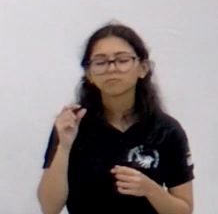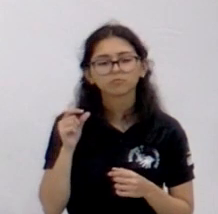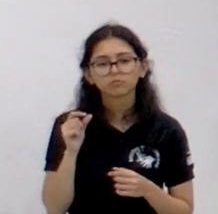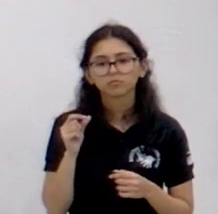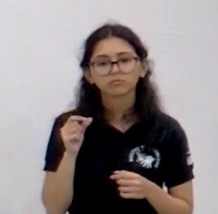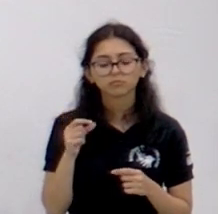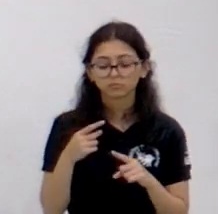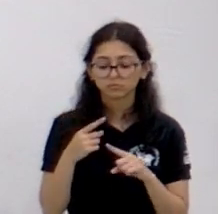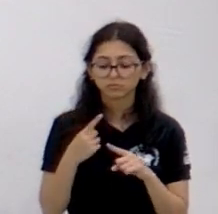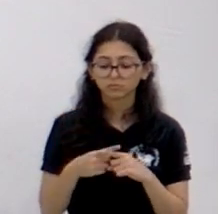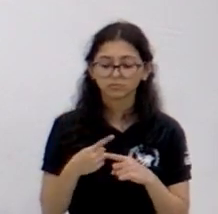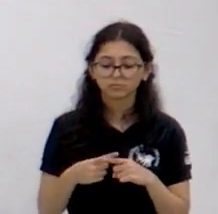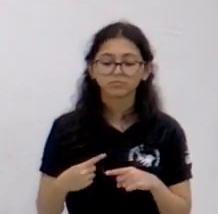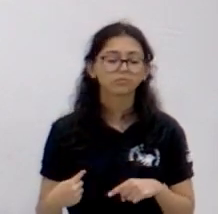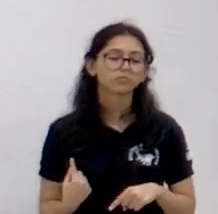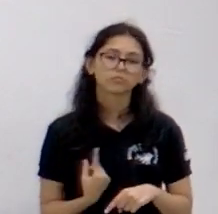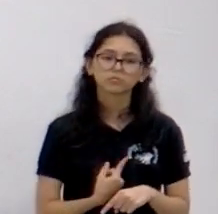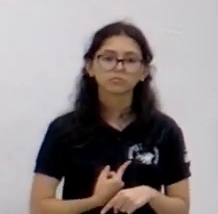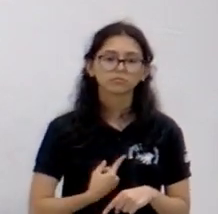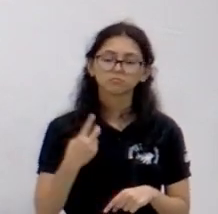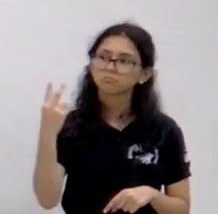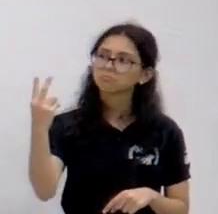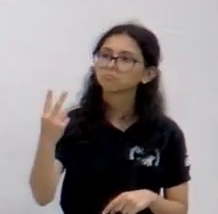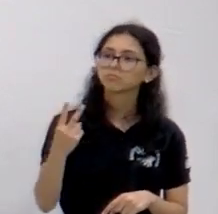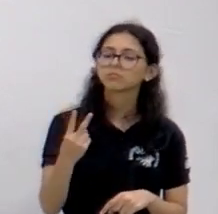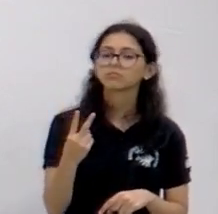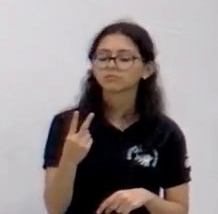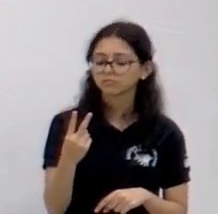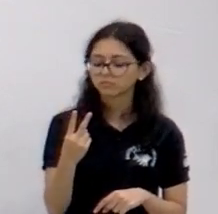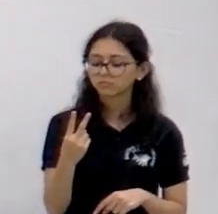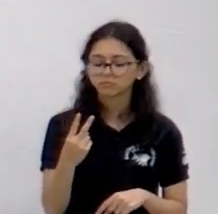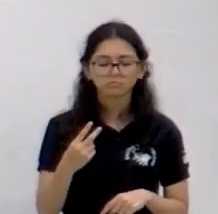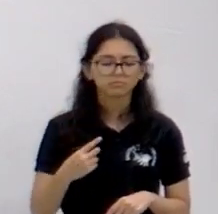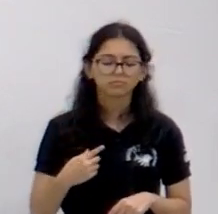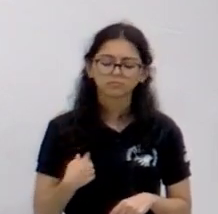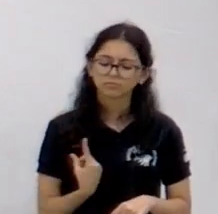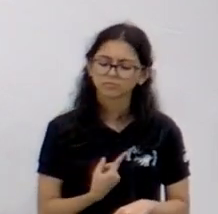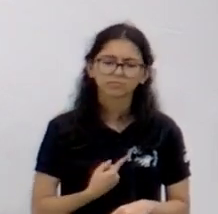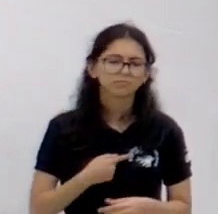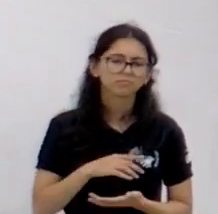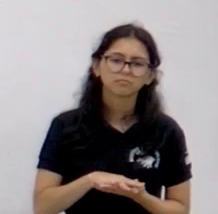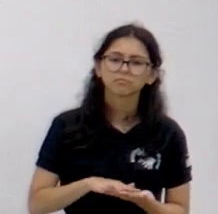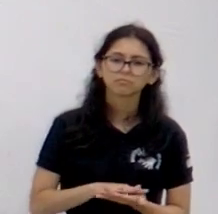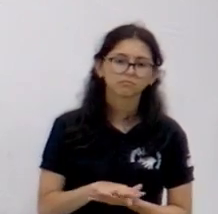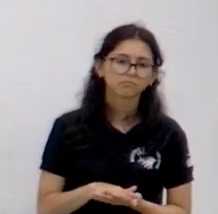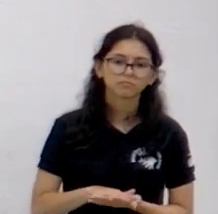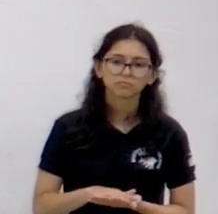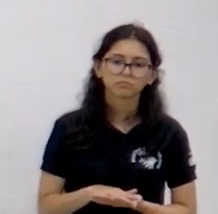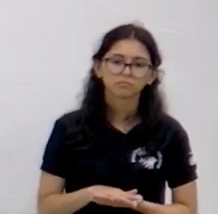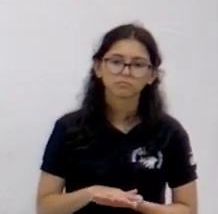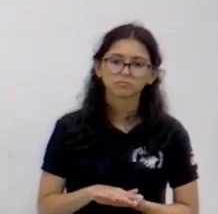nada que possa nos dar garantia de algo bom, que possa produzir em Deus